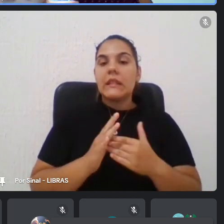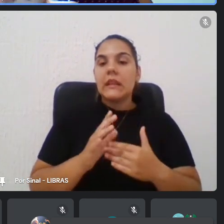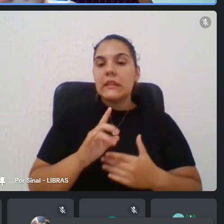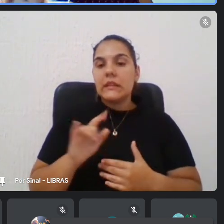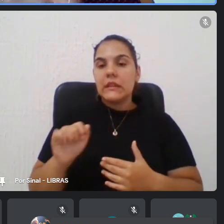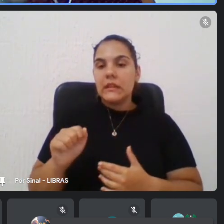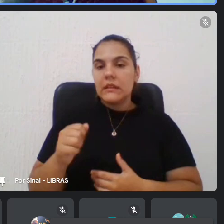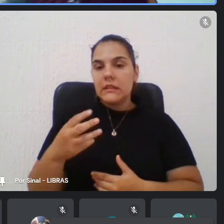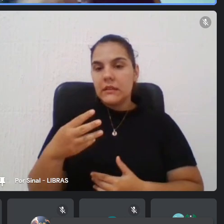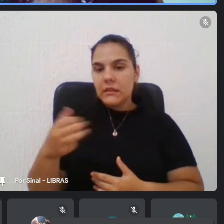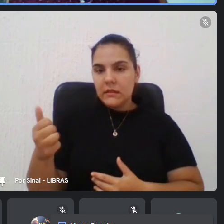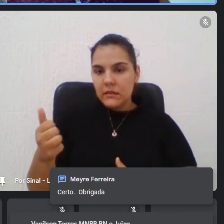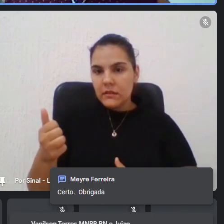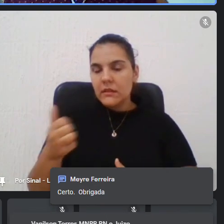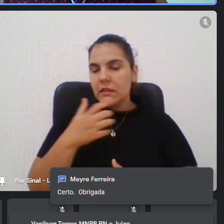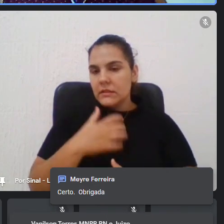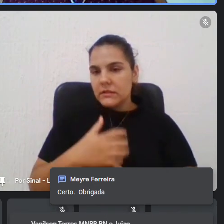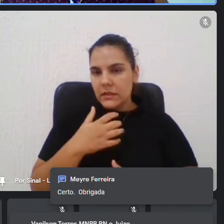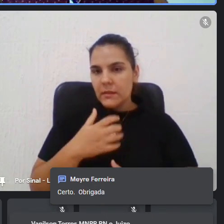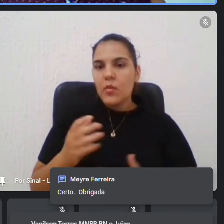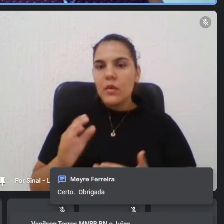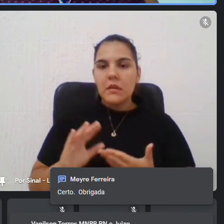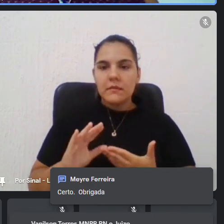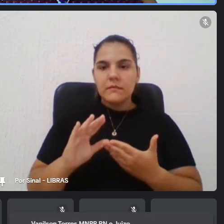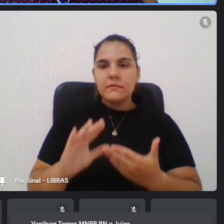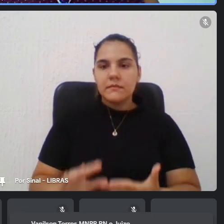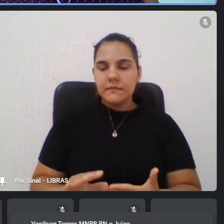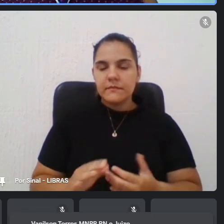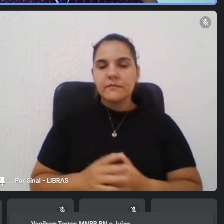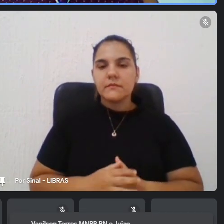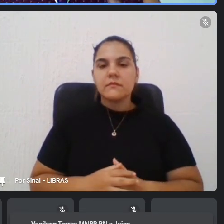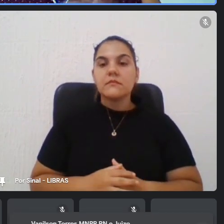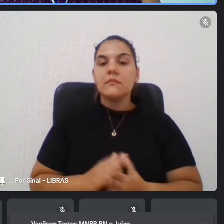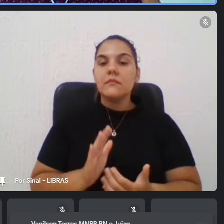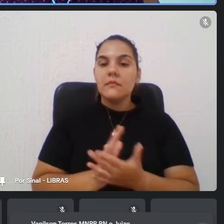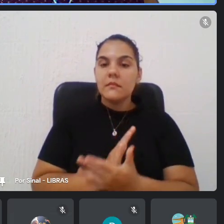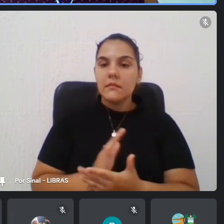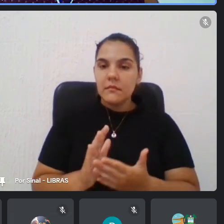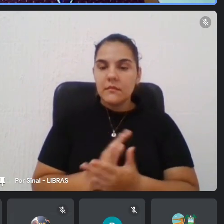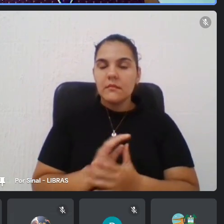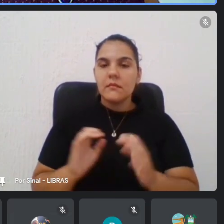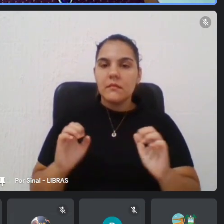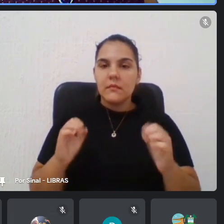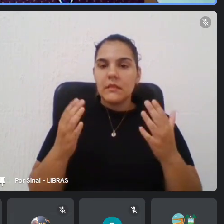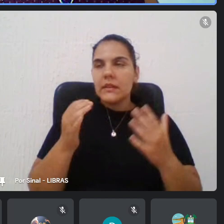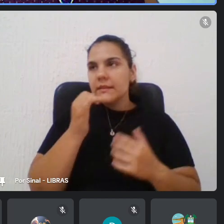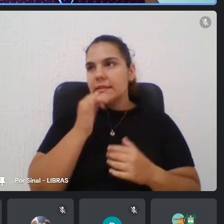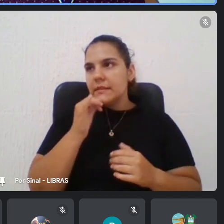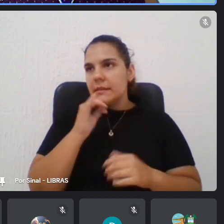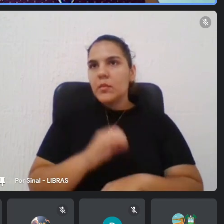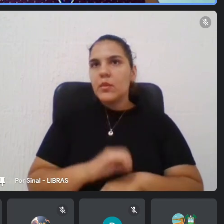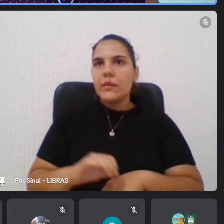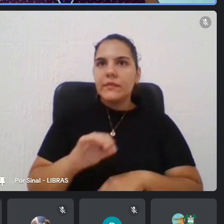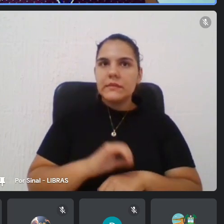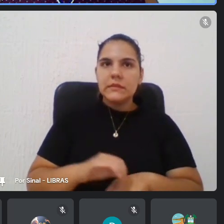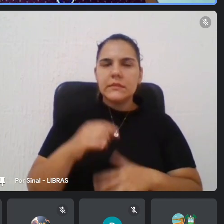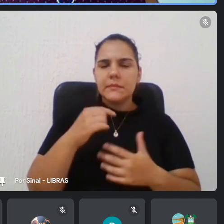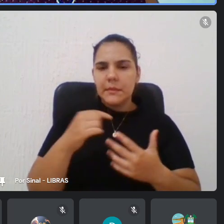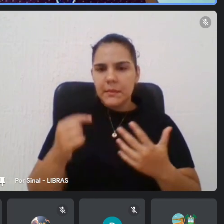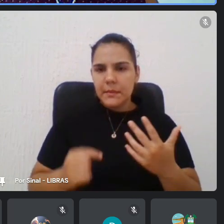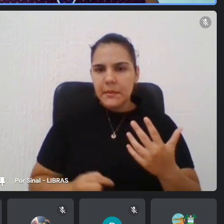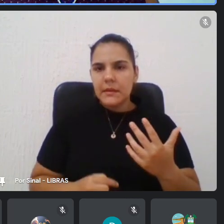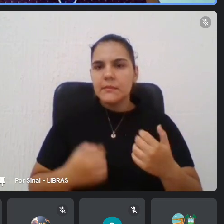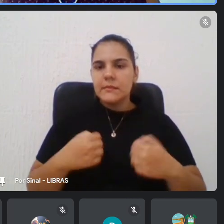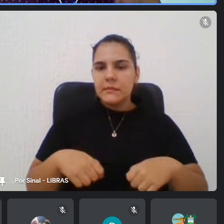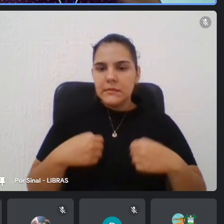vocês. O que é que vai acontecer? Para alguns editais de, por exemplo, formação e coisas do tipo, assim, que precisam ser mais